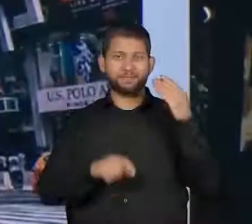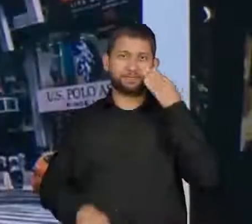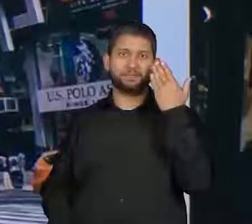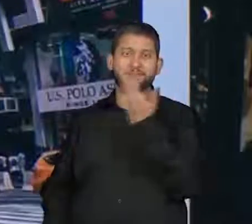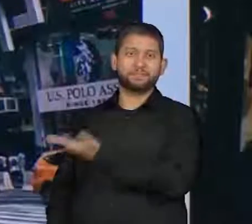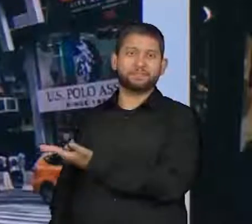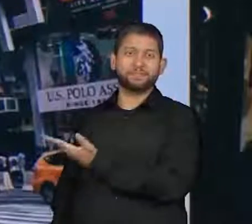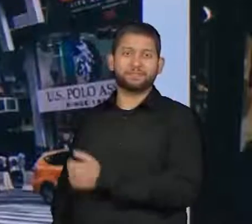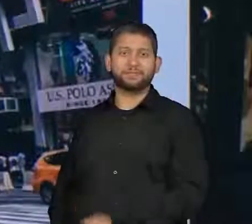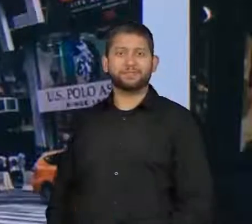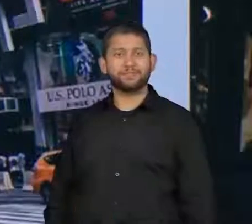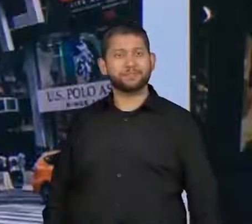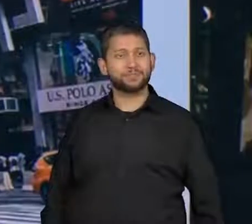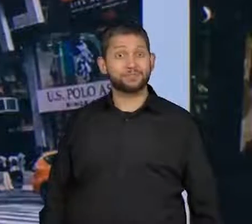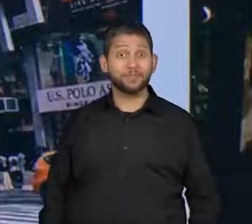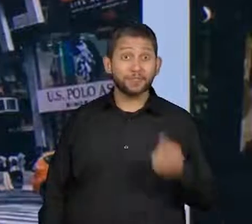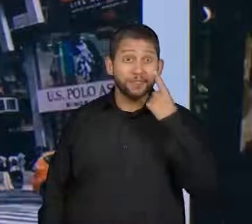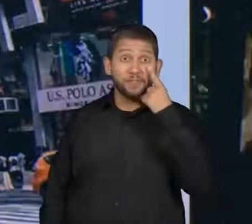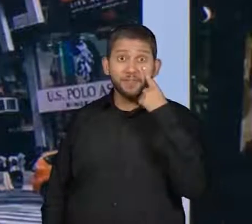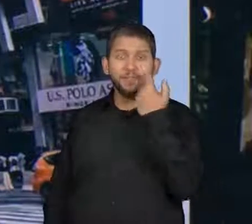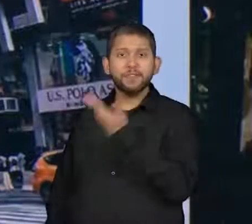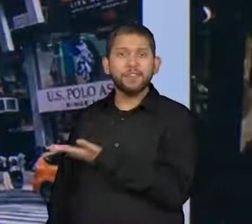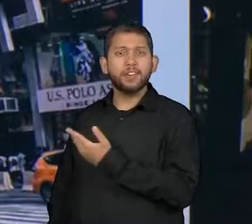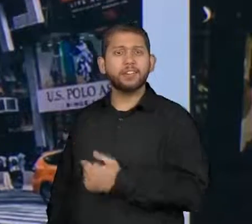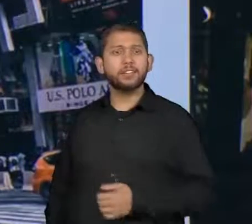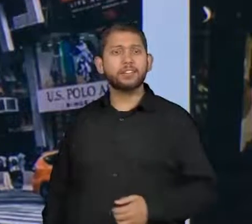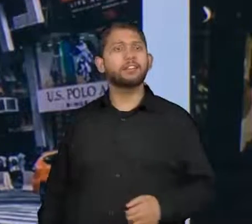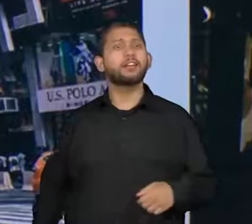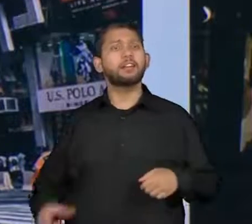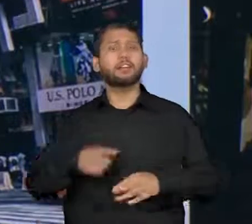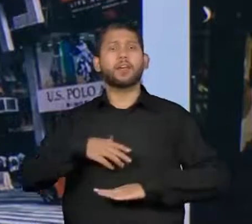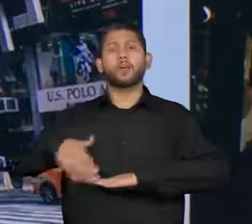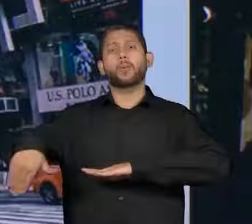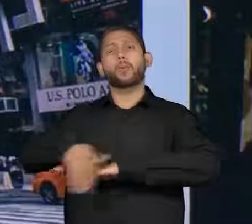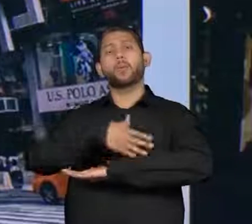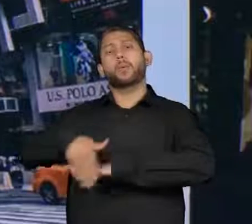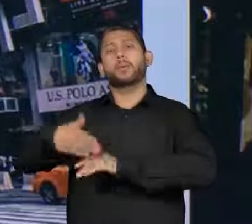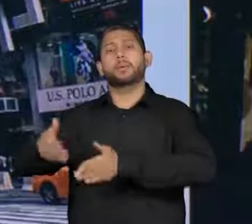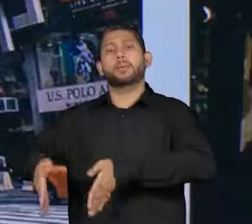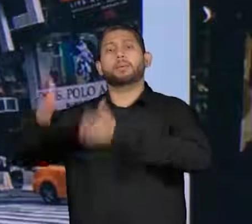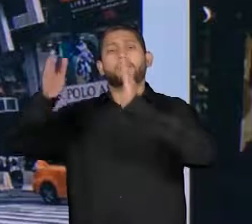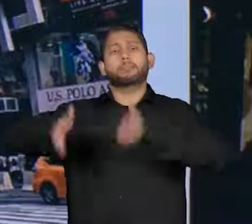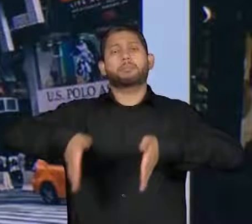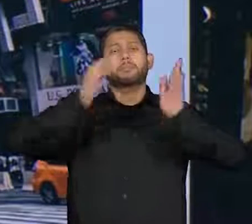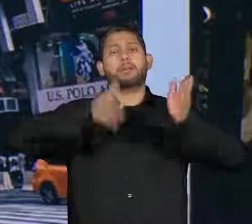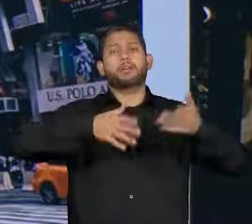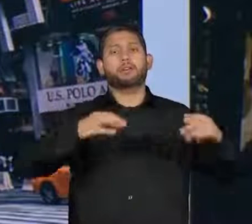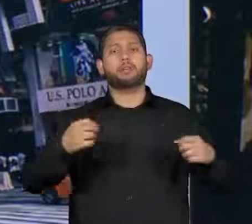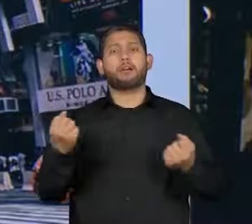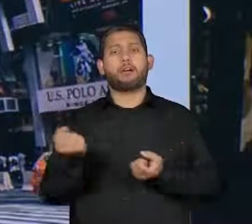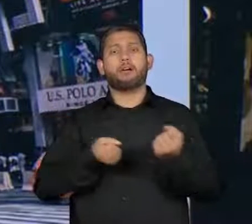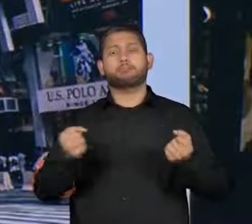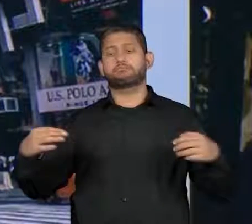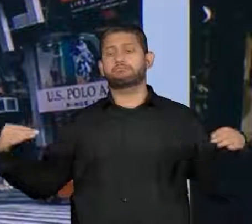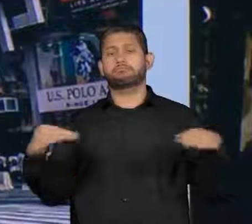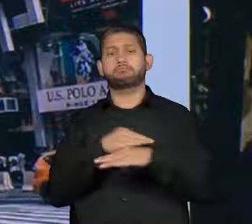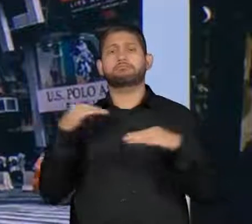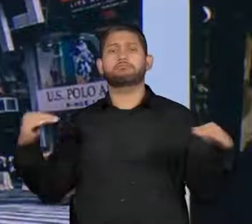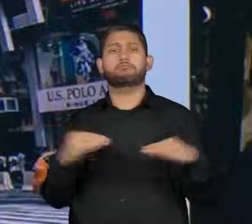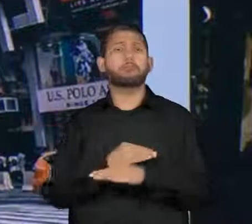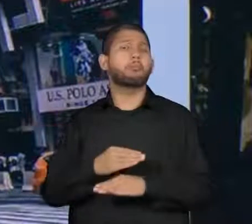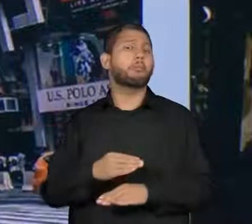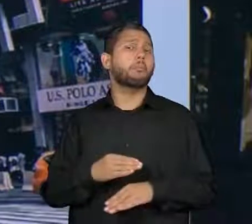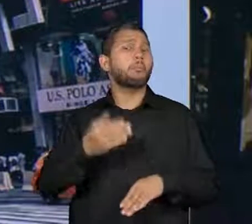a primeira bem de pertinho. Nós vamos observá-la aí. Olha quantas coisas nós podemos ver nessa